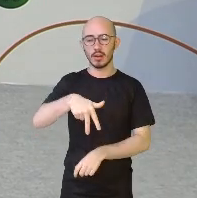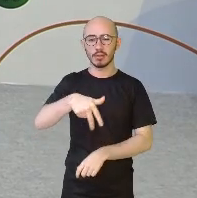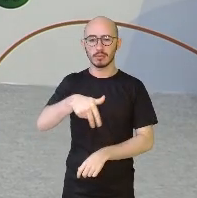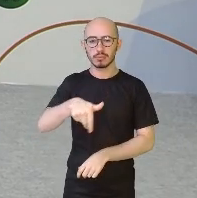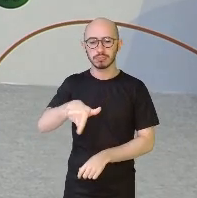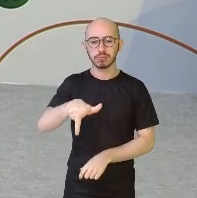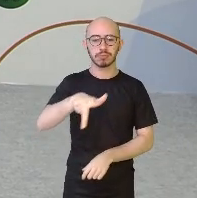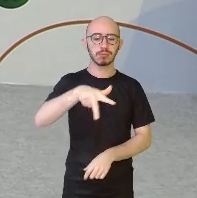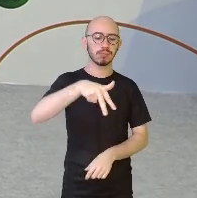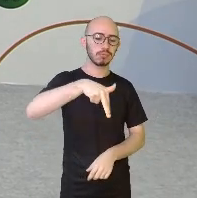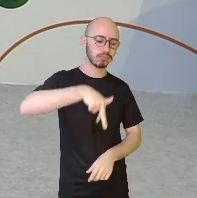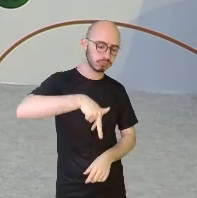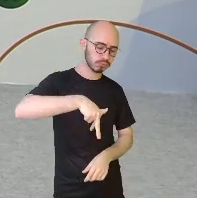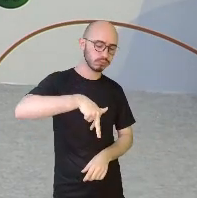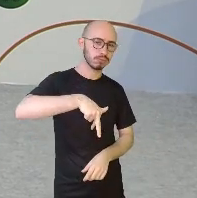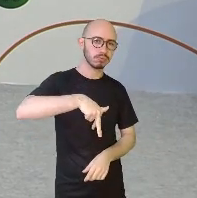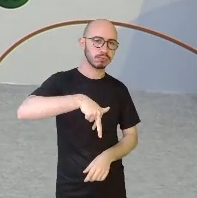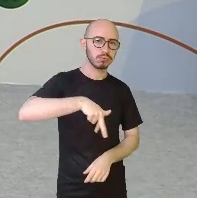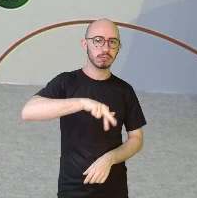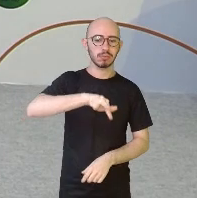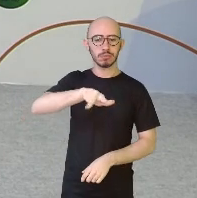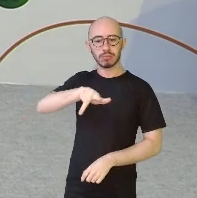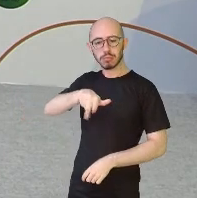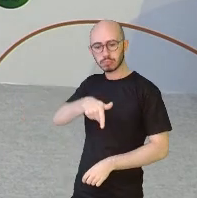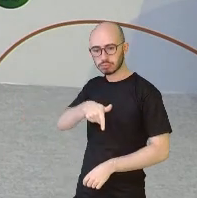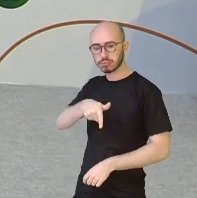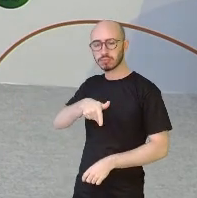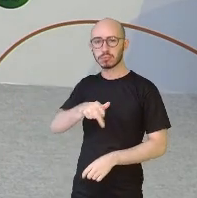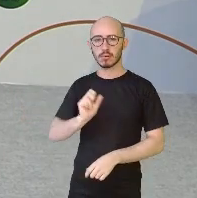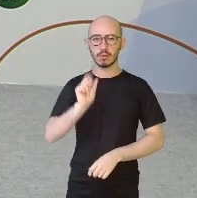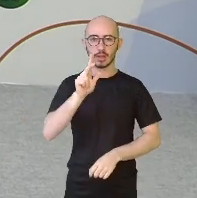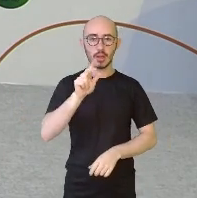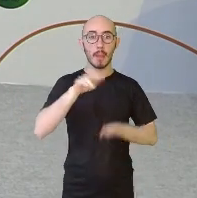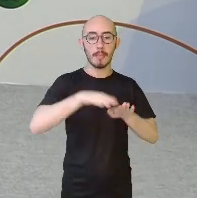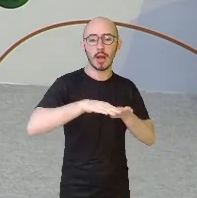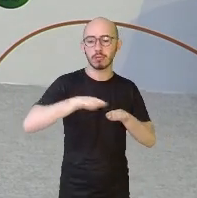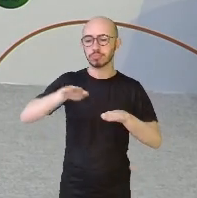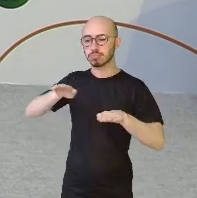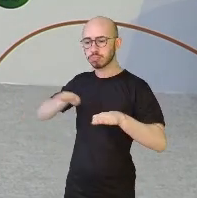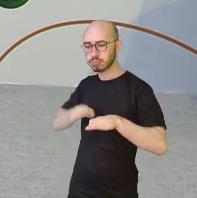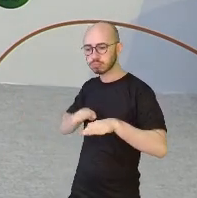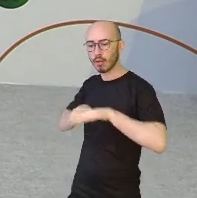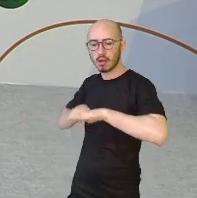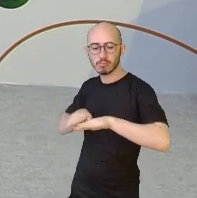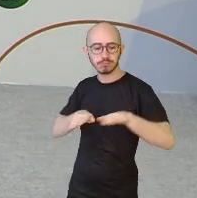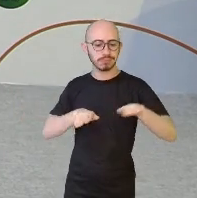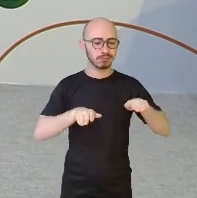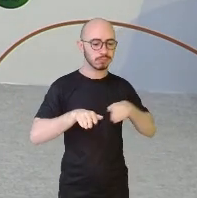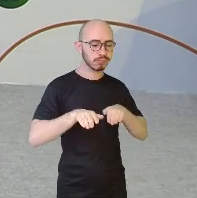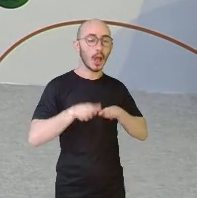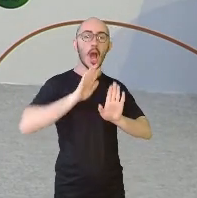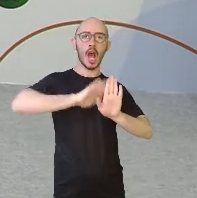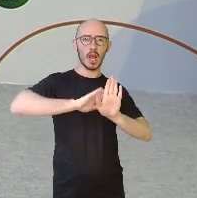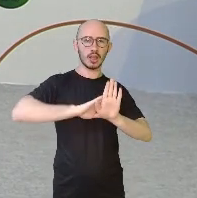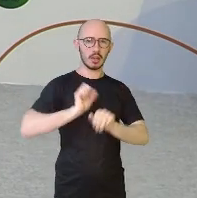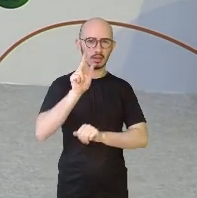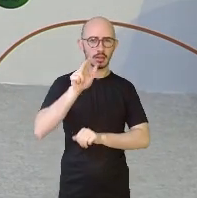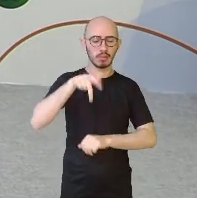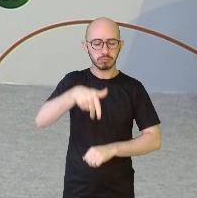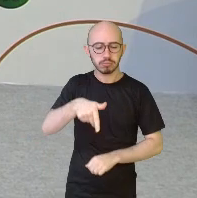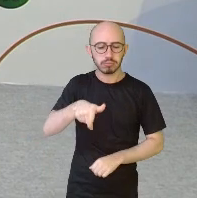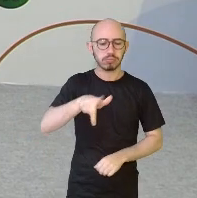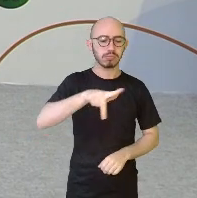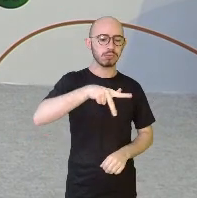olha, percebeu o movimento? Ó, foi, parou atrás. E essa